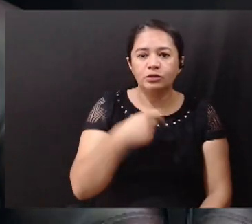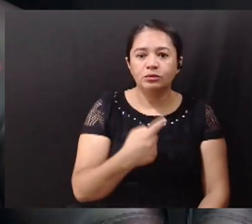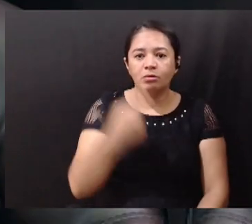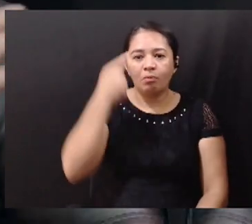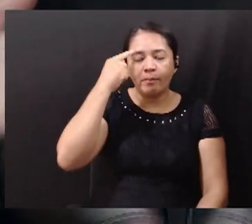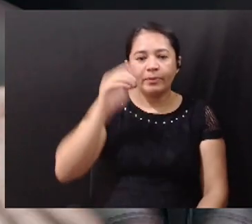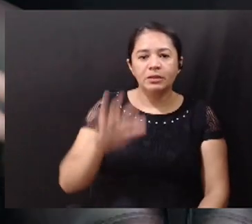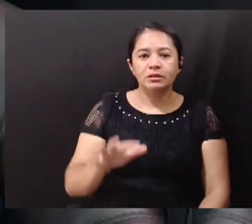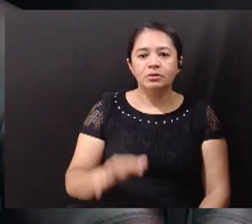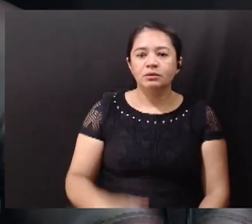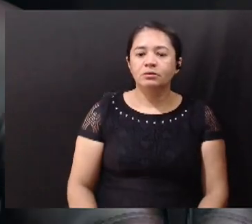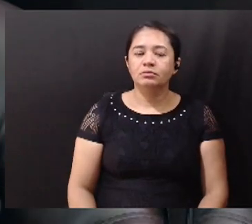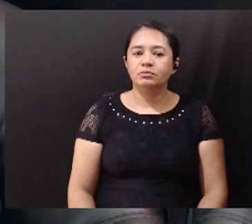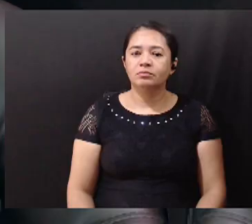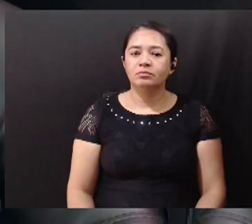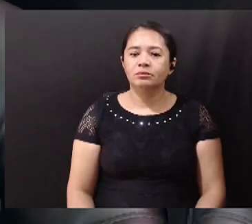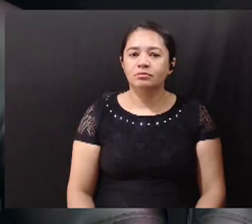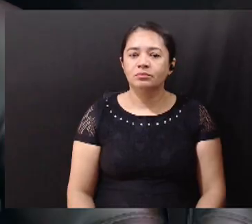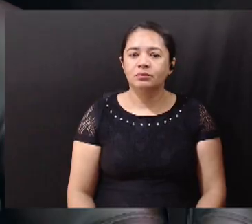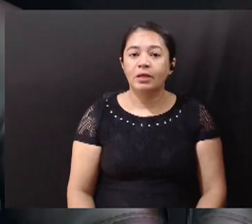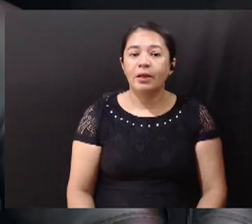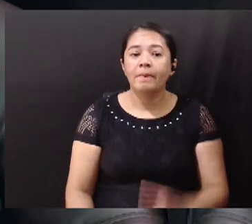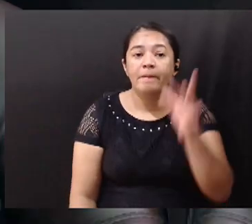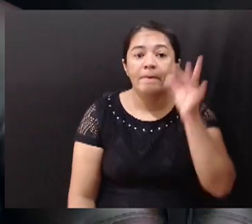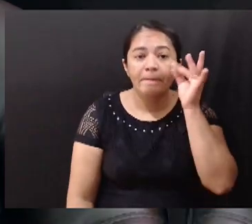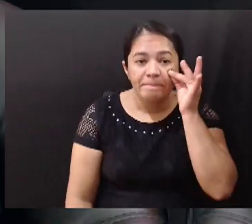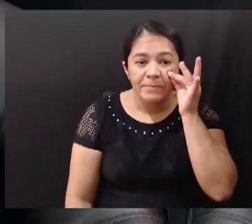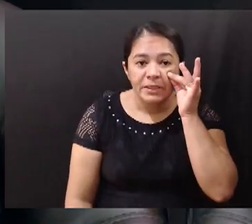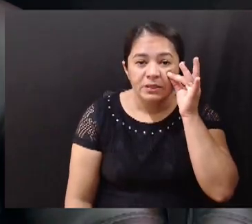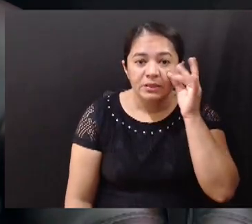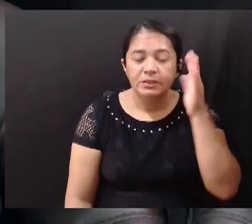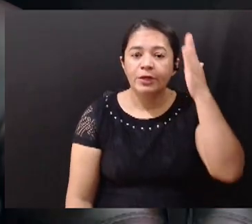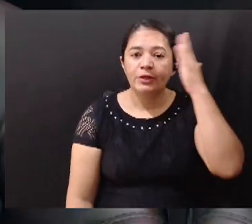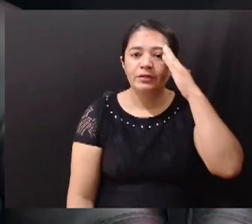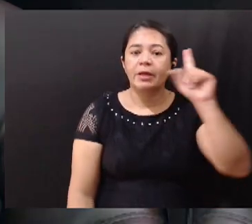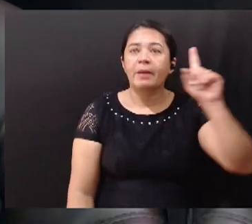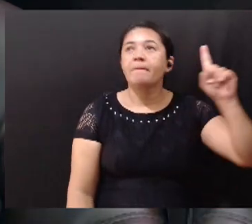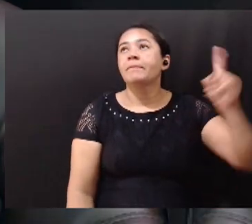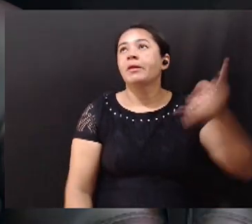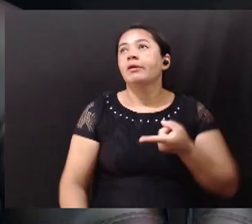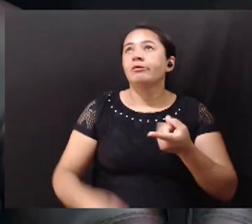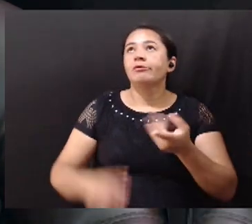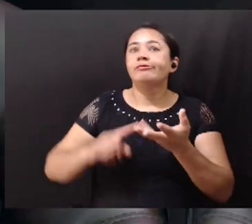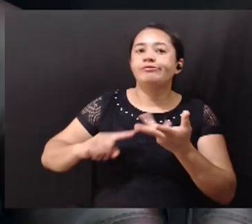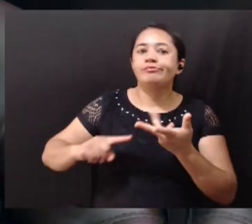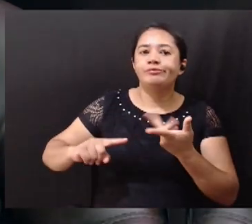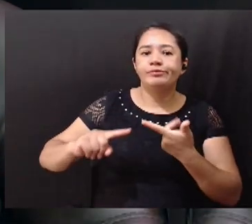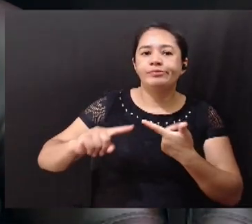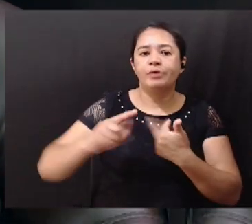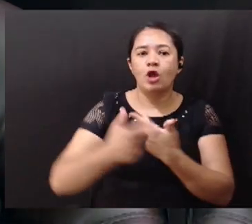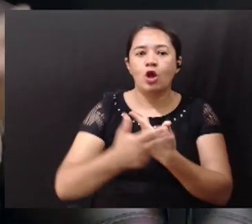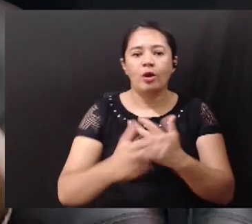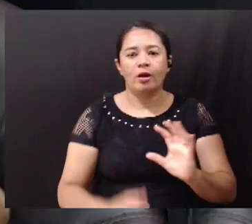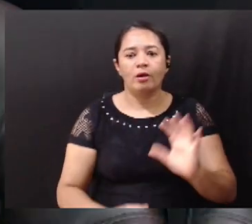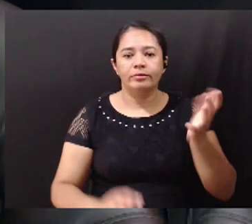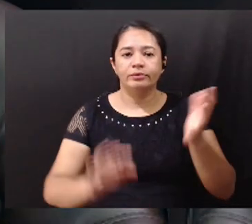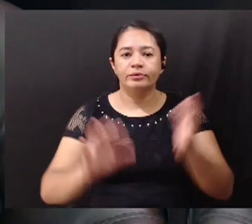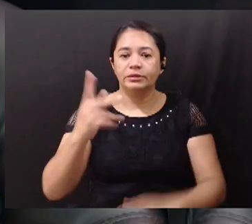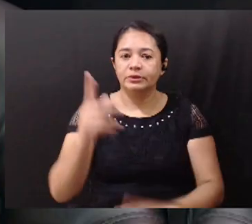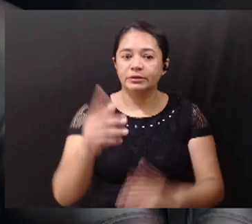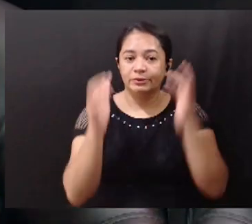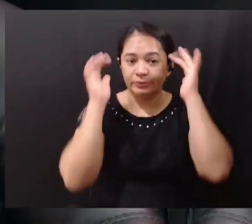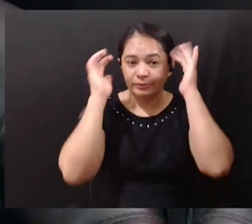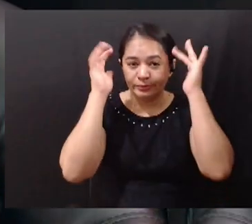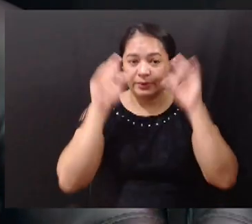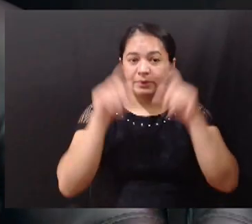pais, esteja presente. Eu sei que tem mil e umas coisas acontecendo na sua cabeça, mas esteja